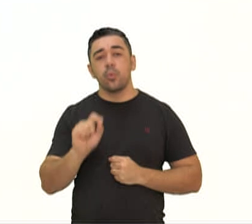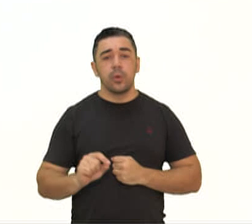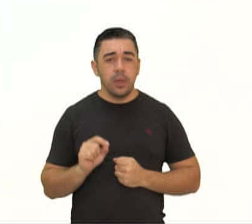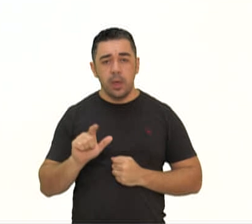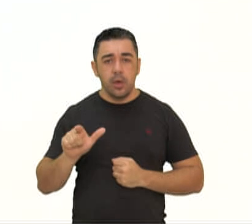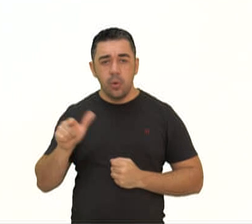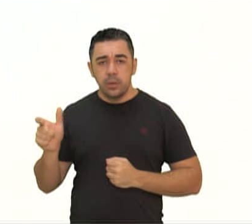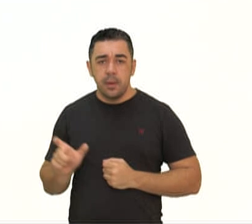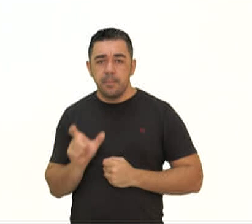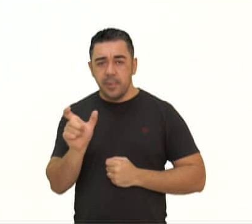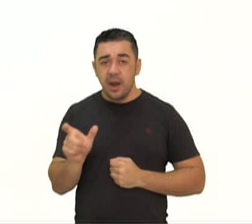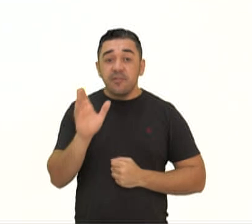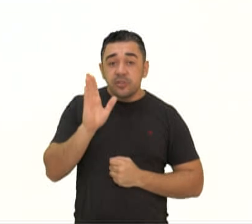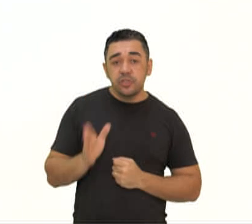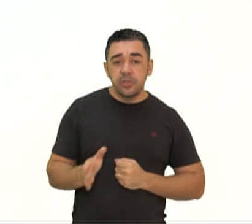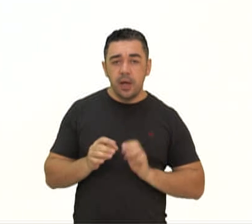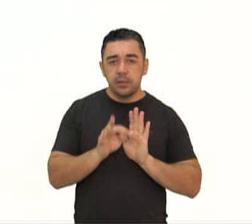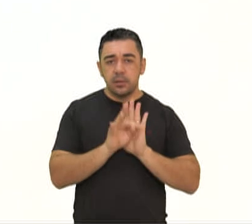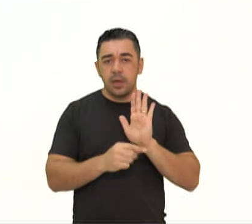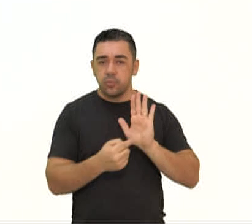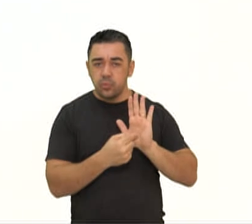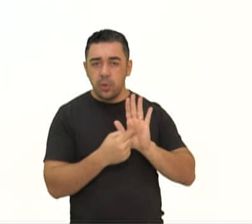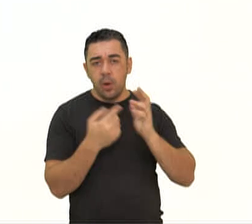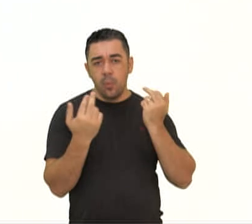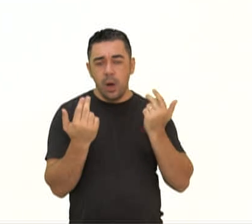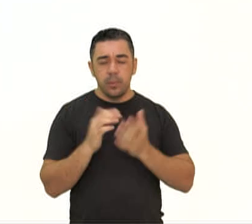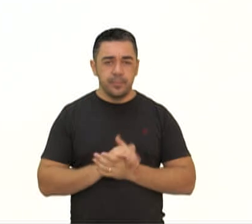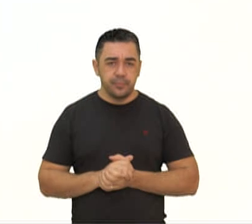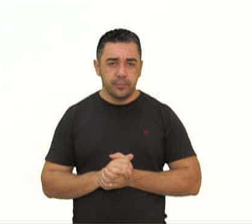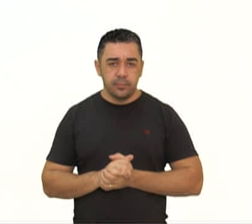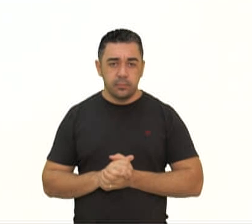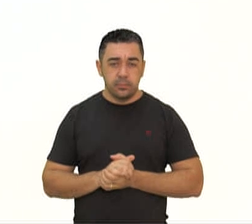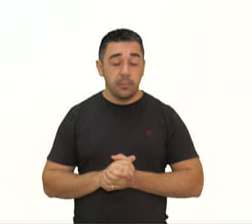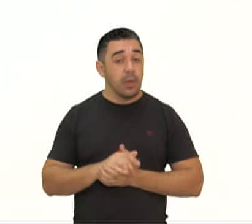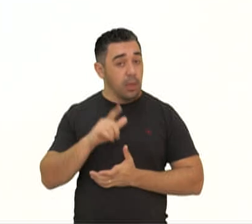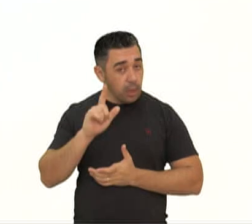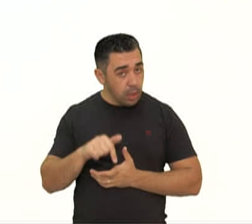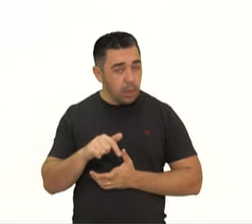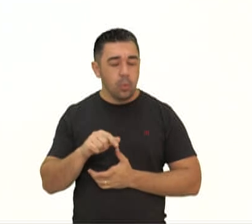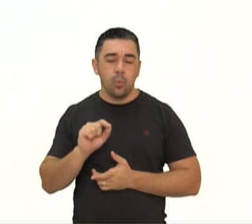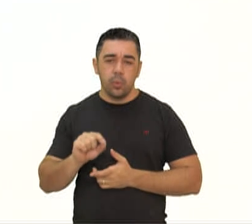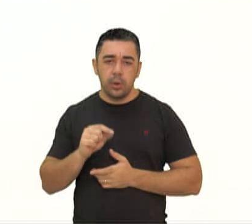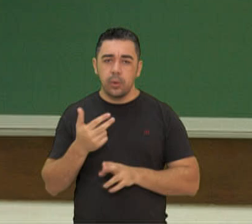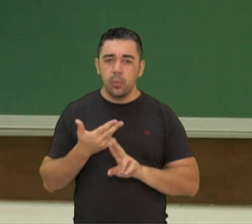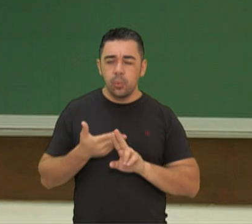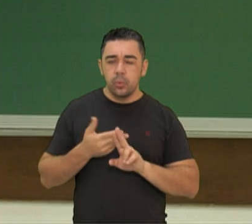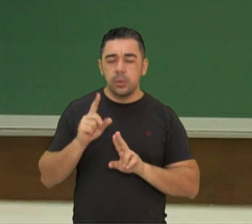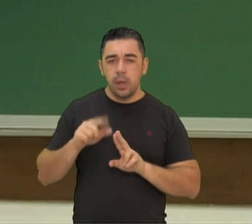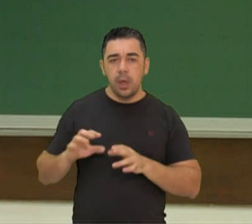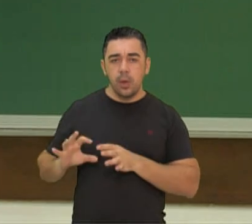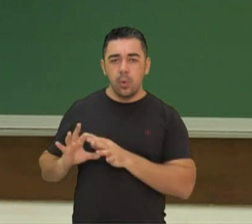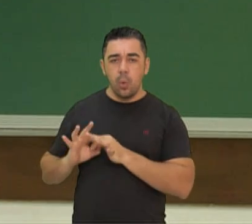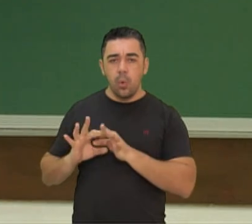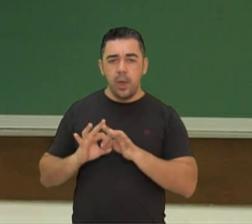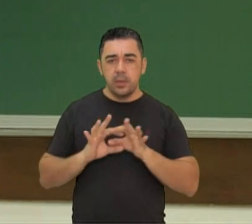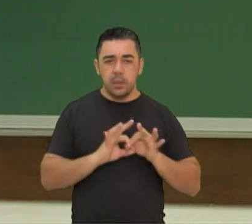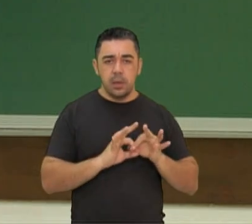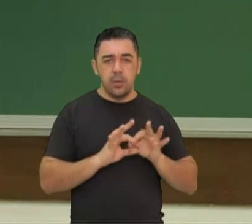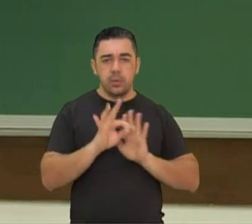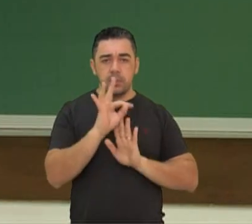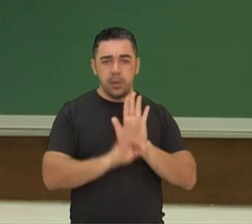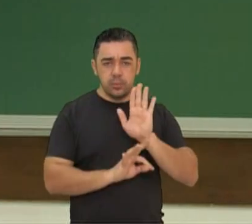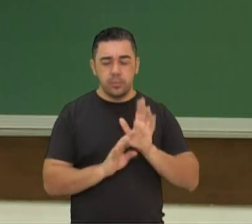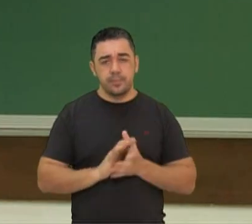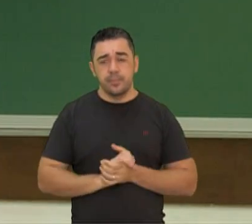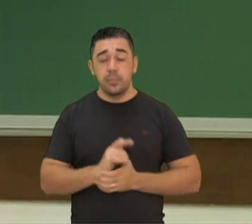a outras palavras já ditas no texto. Esse é um recurso que diz respeito à coesão textual.